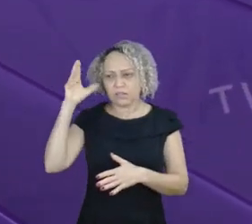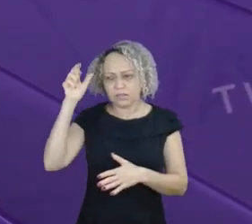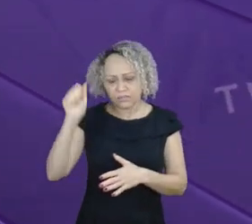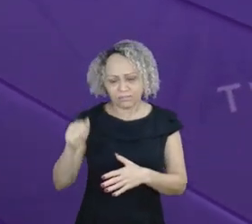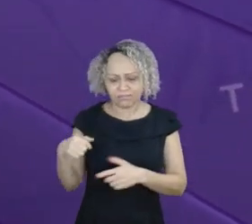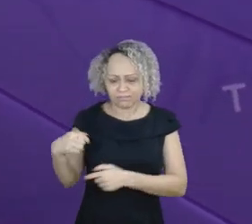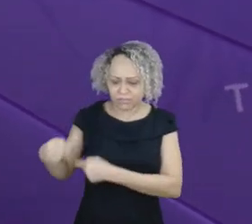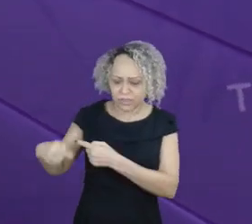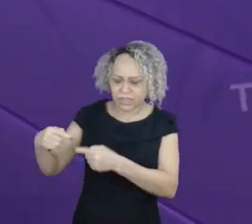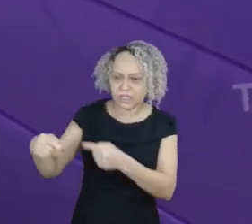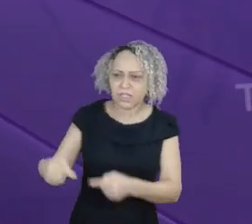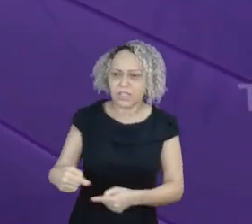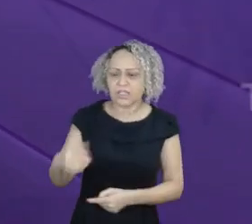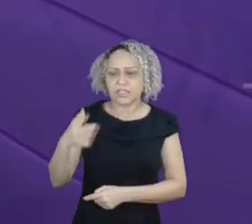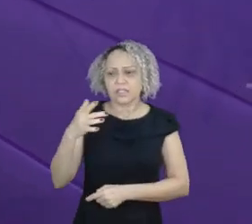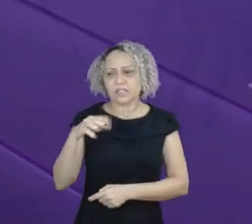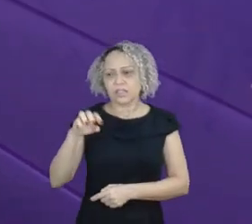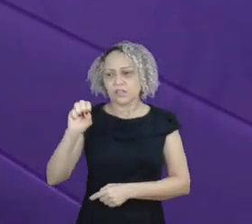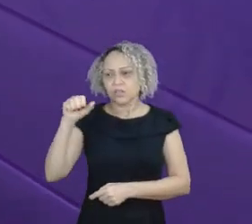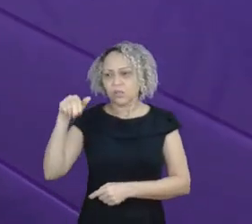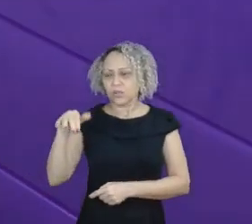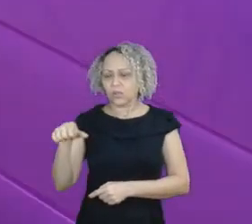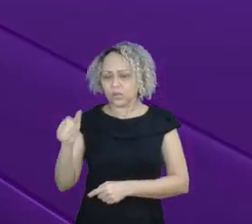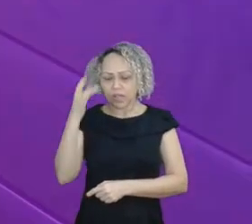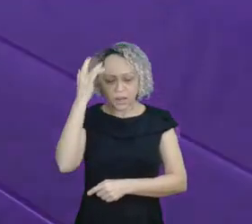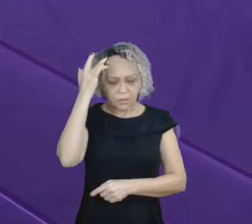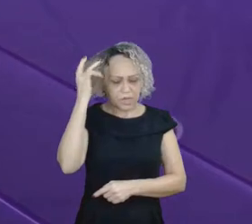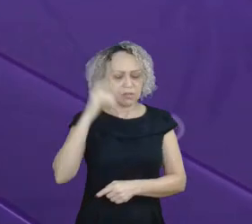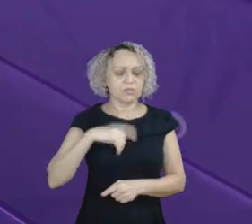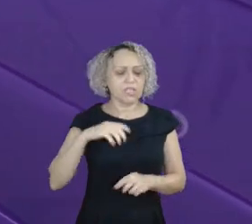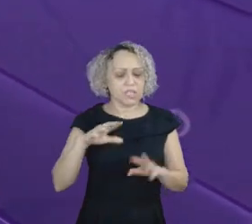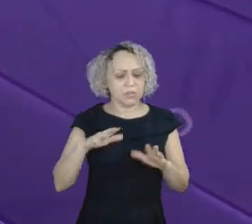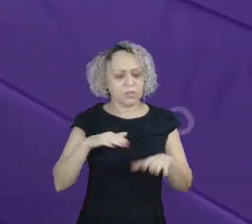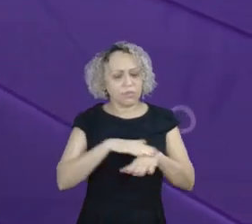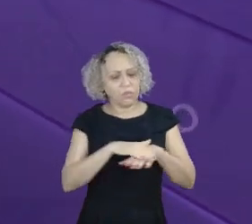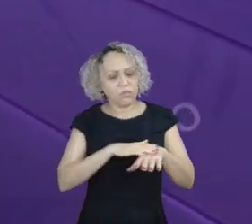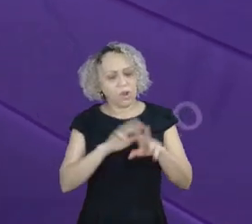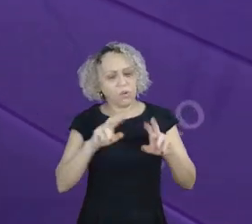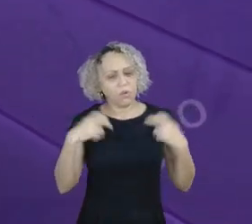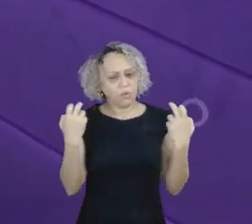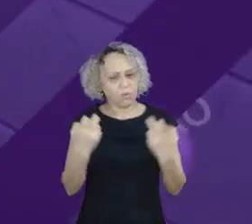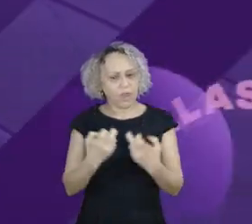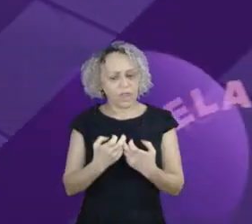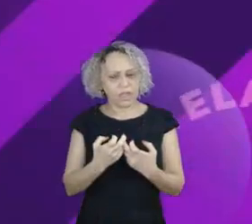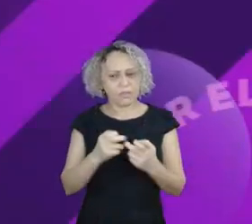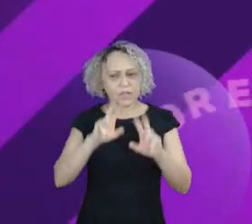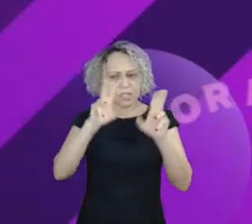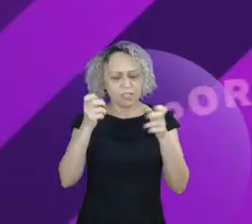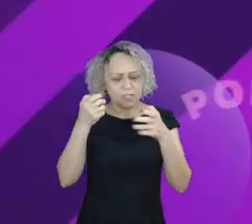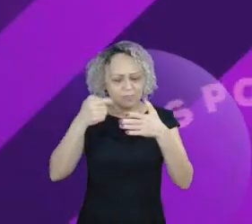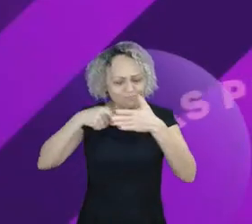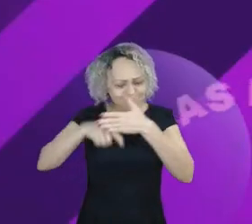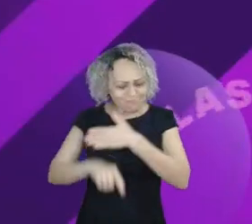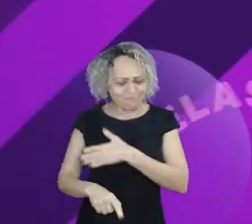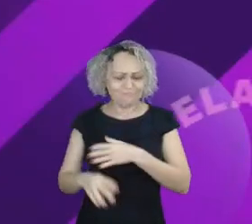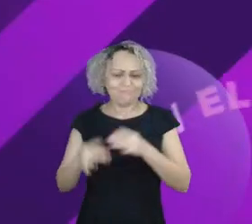Amanhã teremos uma roda de conversa para aprofundar ainda mais o tema. Não percam!